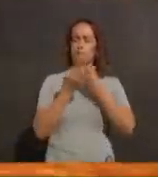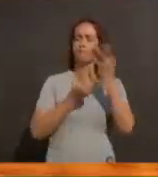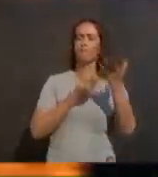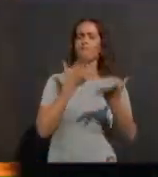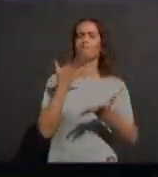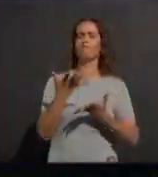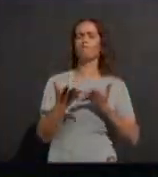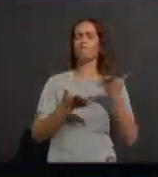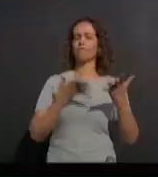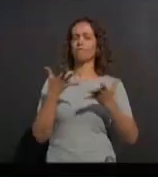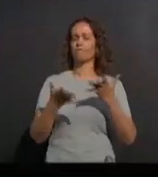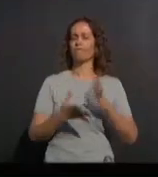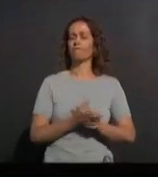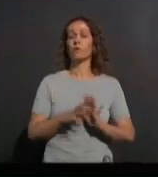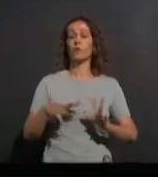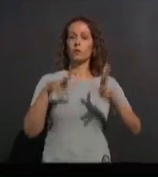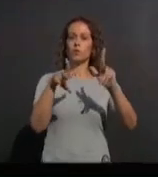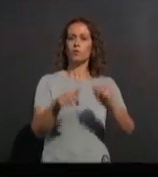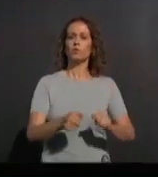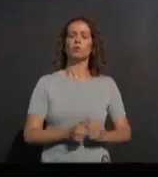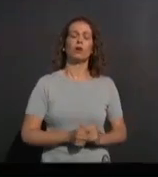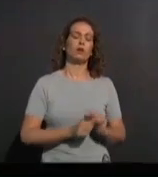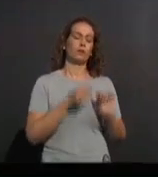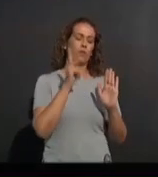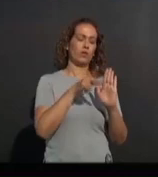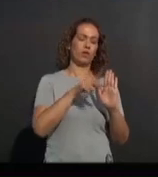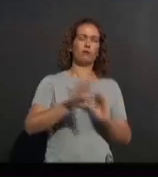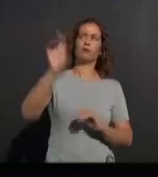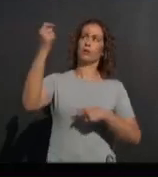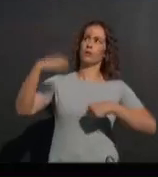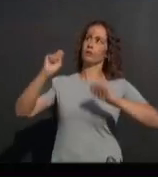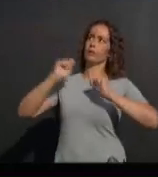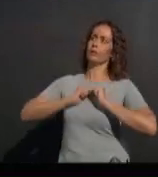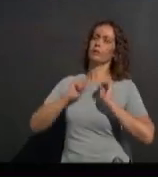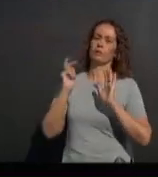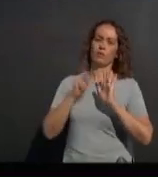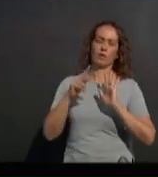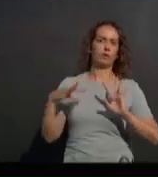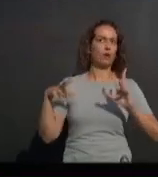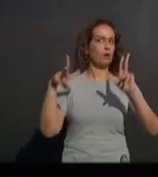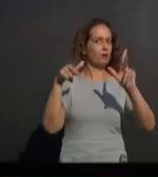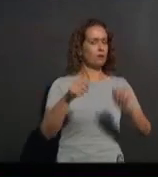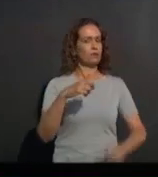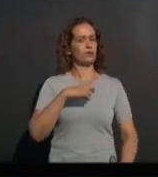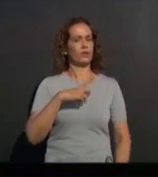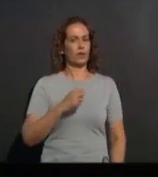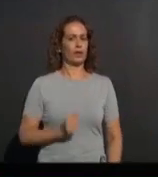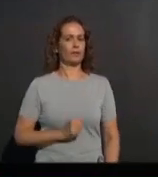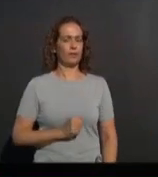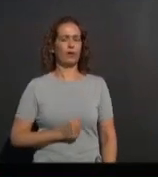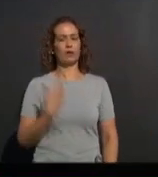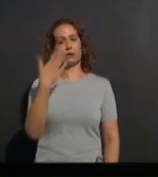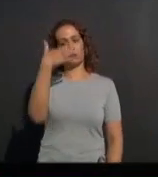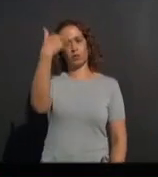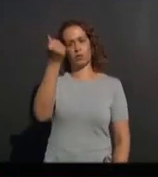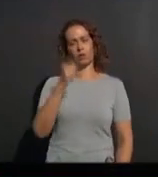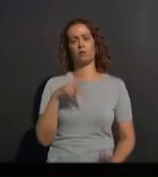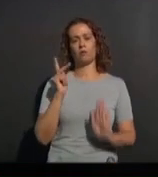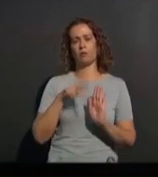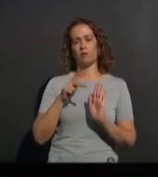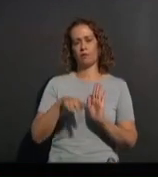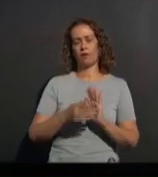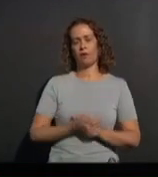pedir alguma... Porque todo mundo hoje tem um projeto que foi Deus que deu. Todo mundo tem um projeto que foi Deus que deu. Aí a pessoa te chama com esse projeto,